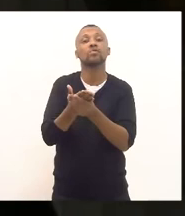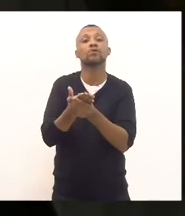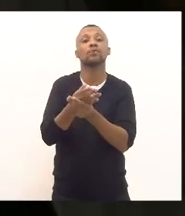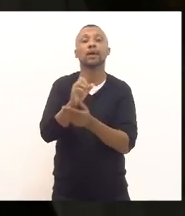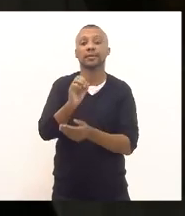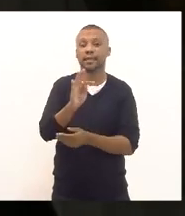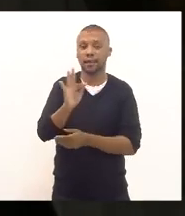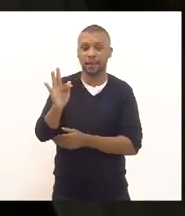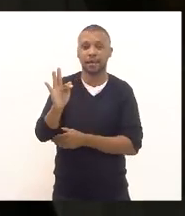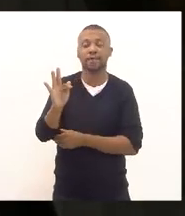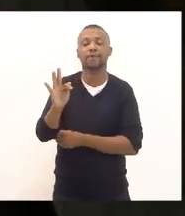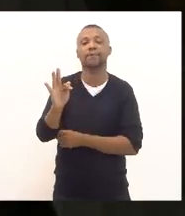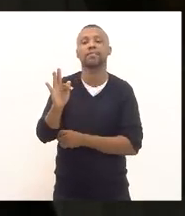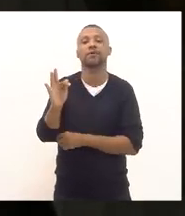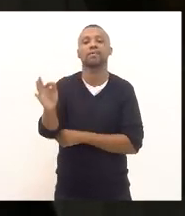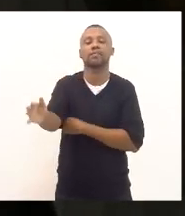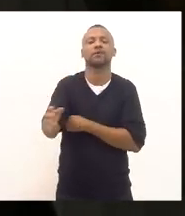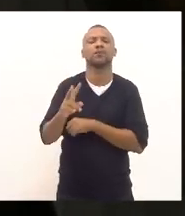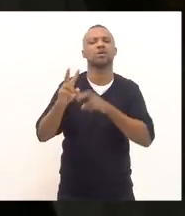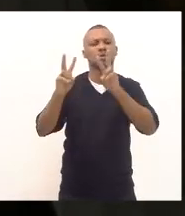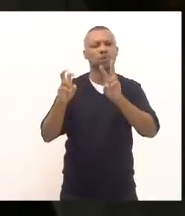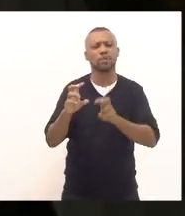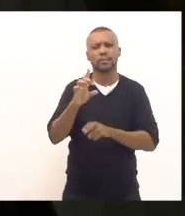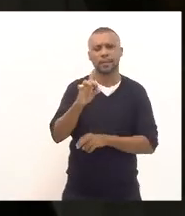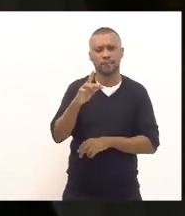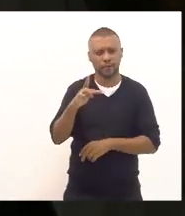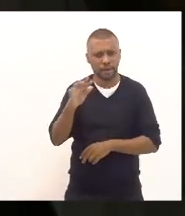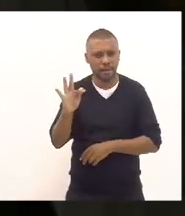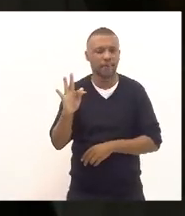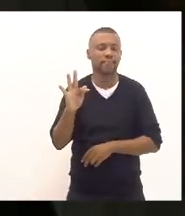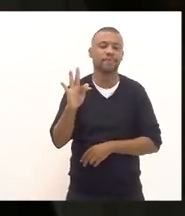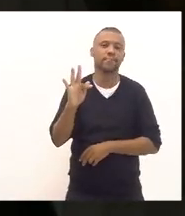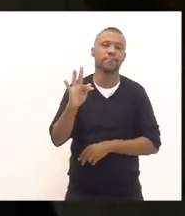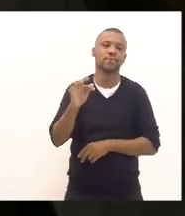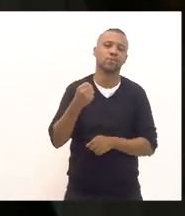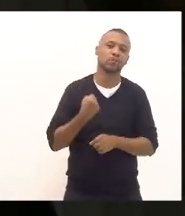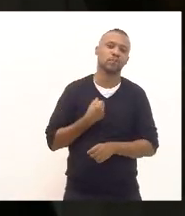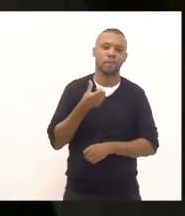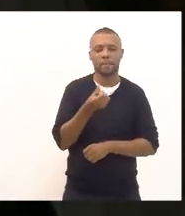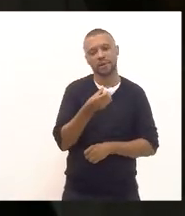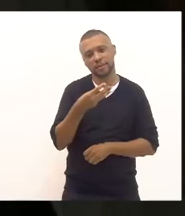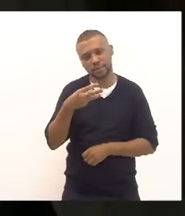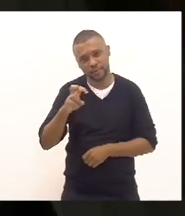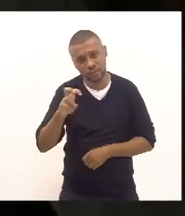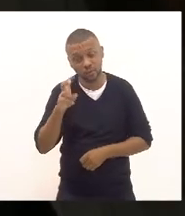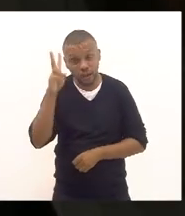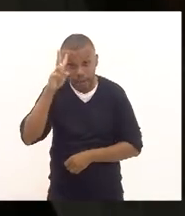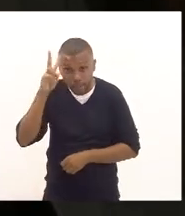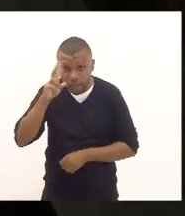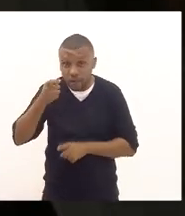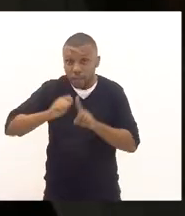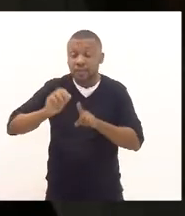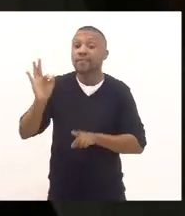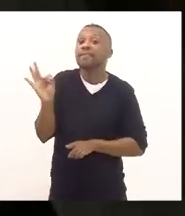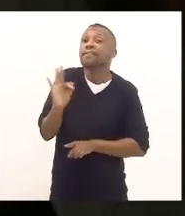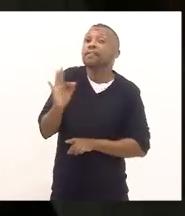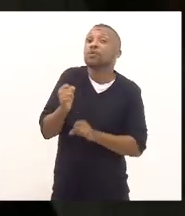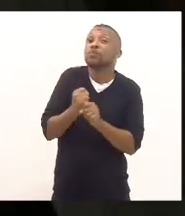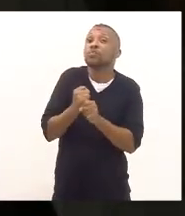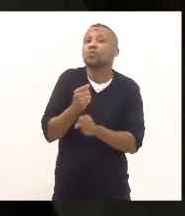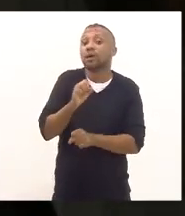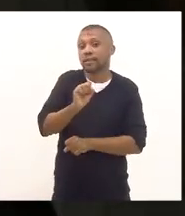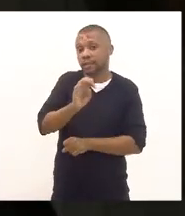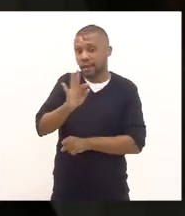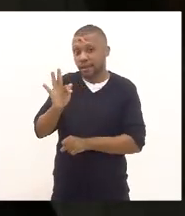Tribunal Federal acerca da dpf 635 É bom lembrar que em fevereiro deste ano o Supremo Tribunal